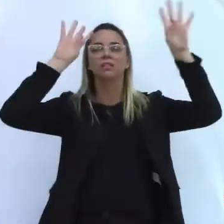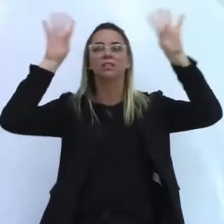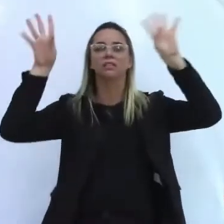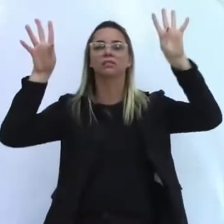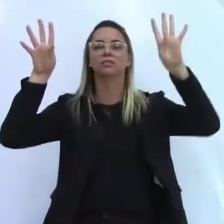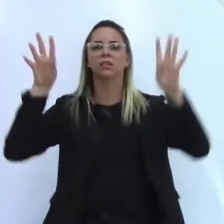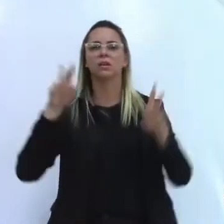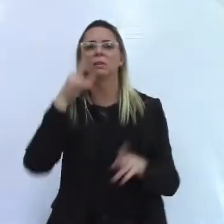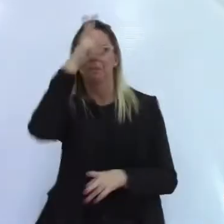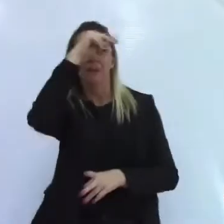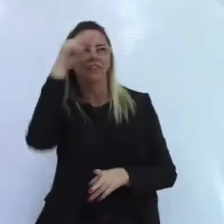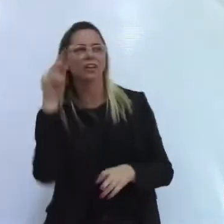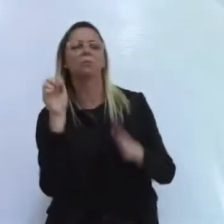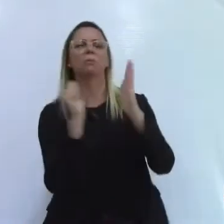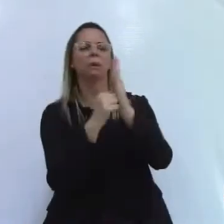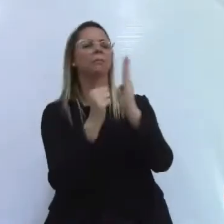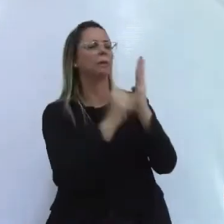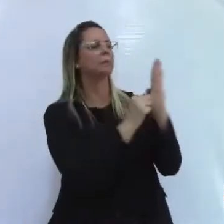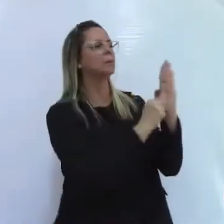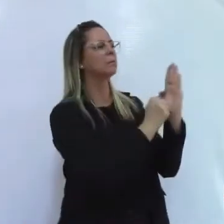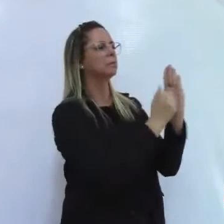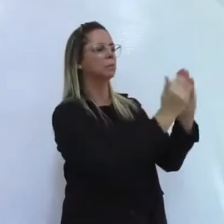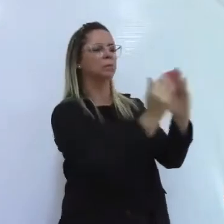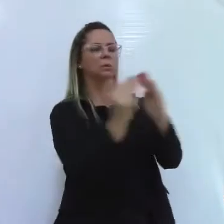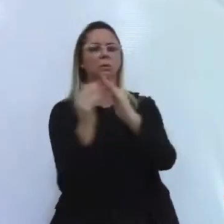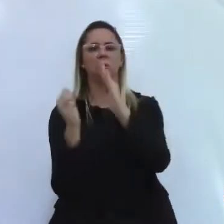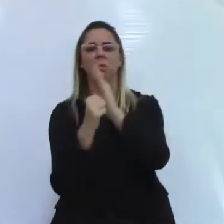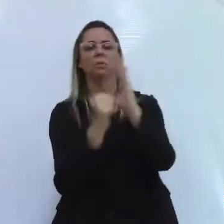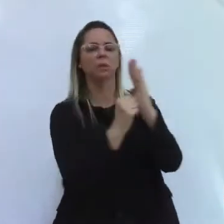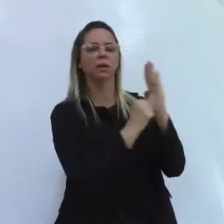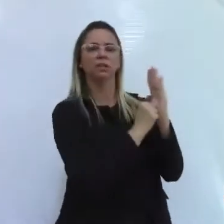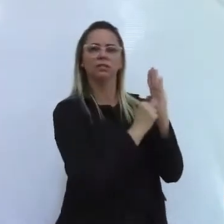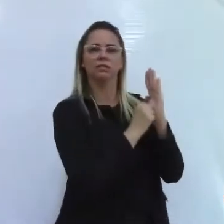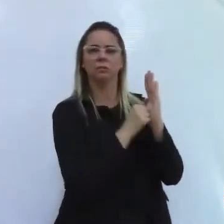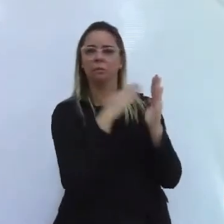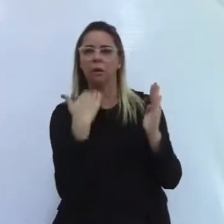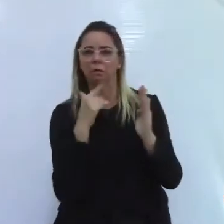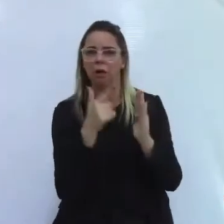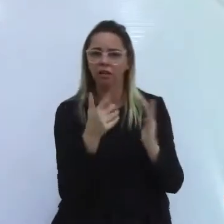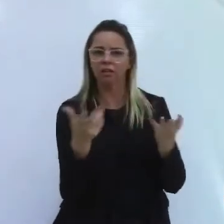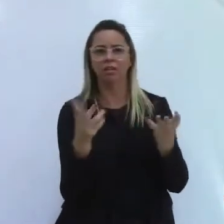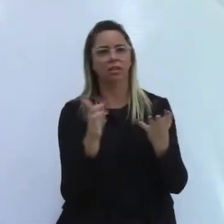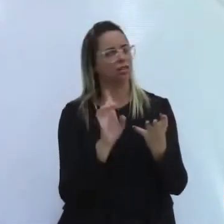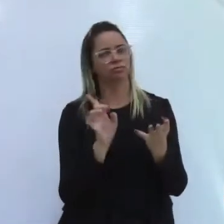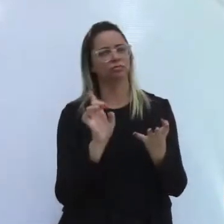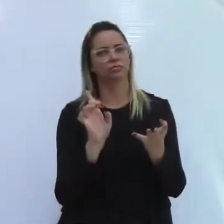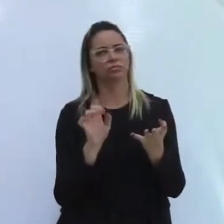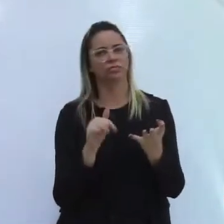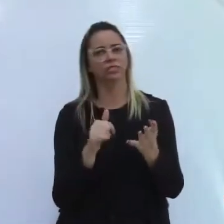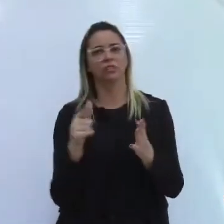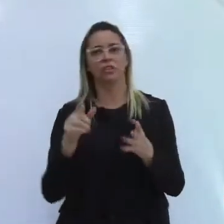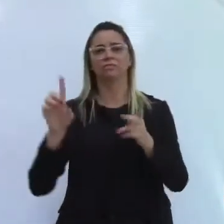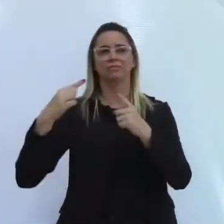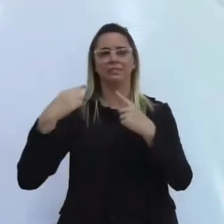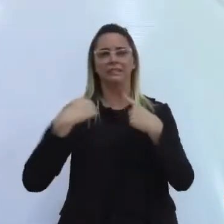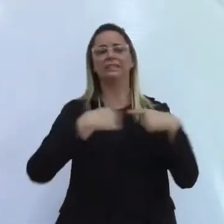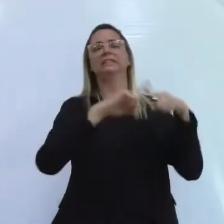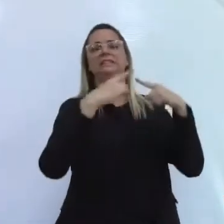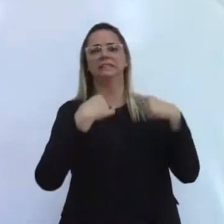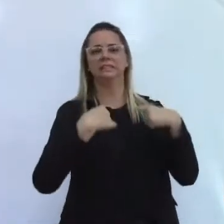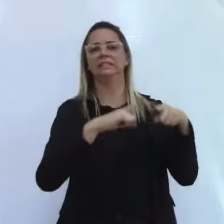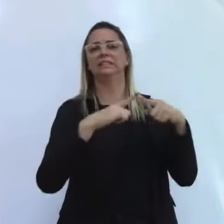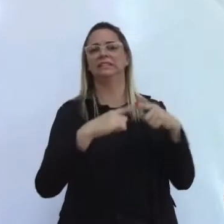Nossa prefeita foi porta a porta, sim. E não maltratou ninguém. Pelo contrário, foi maltratada na rádio de